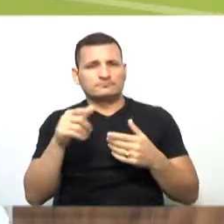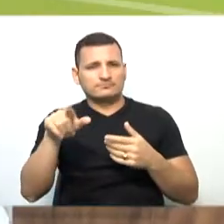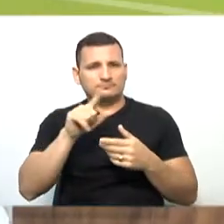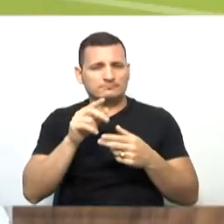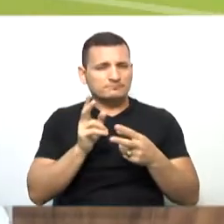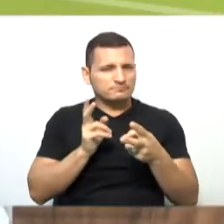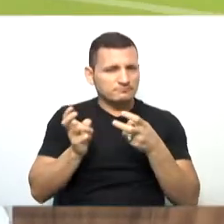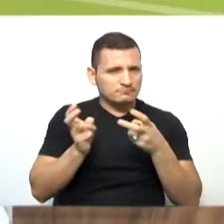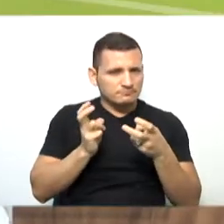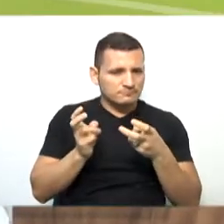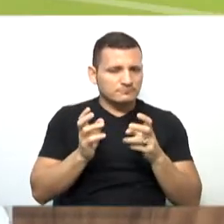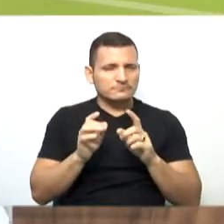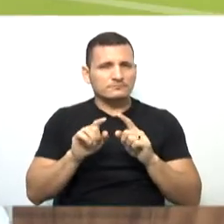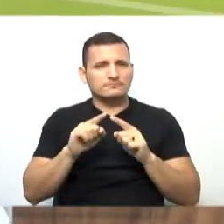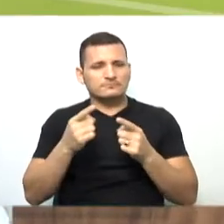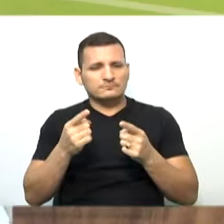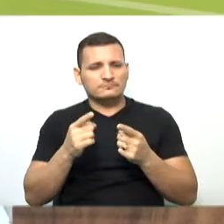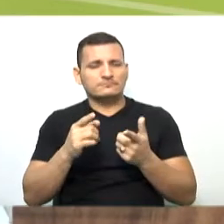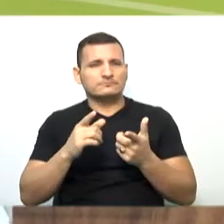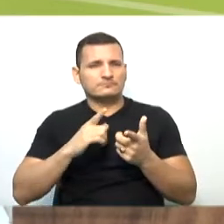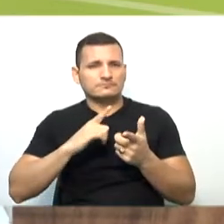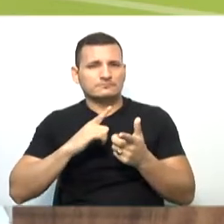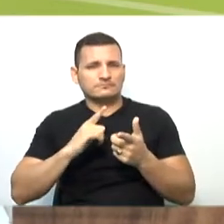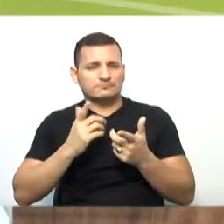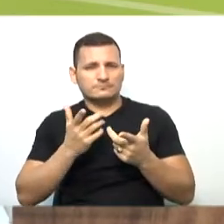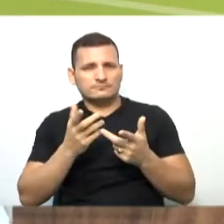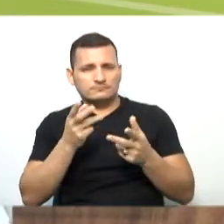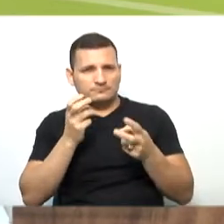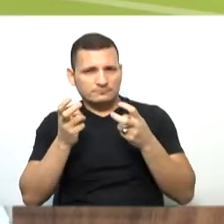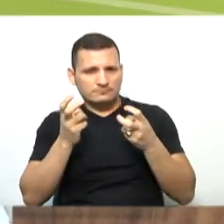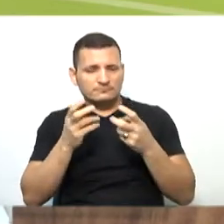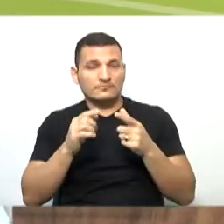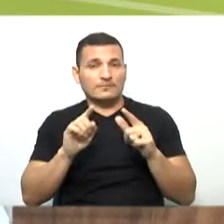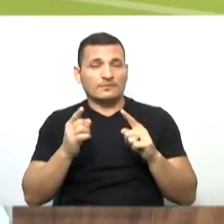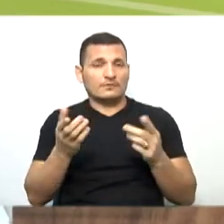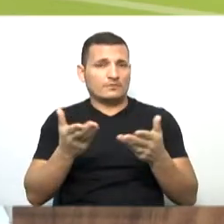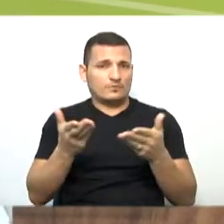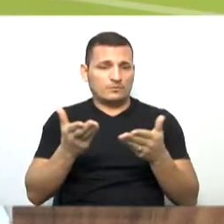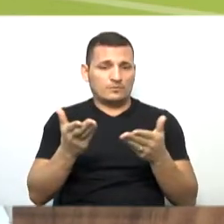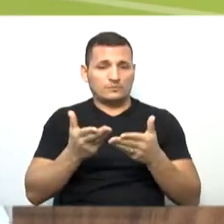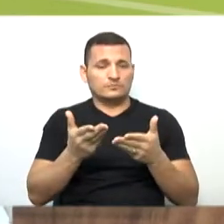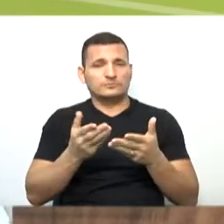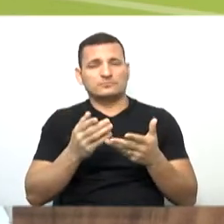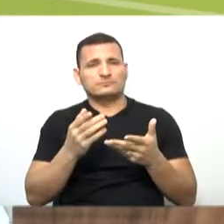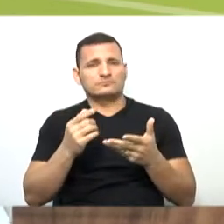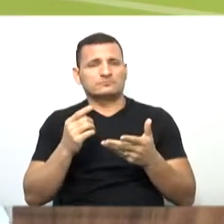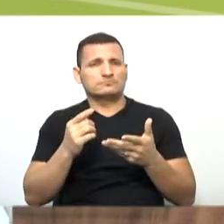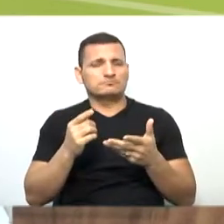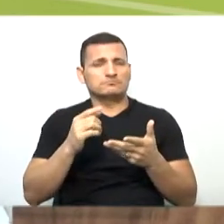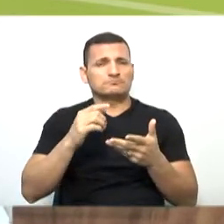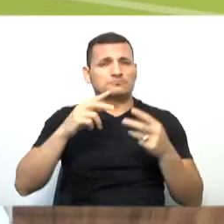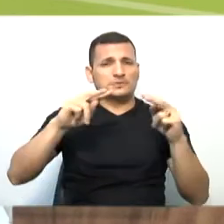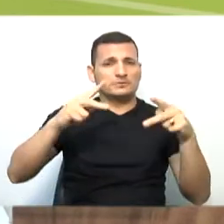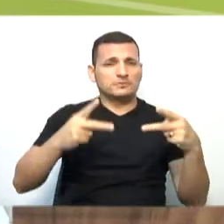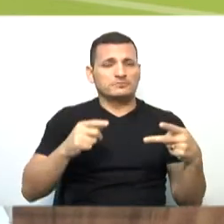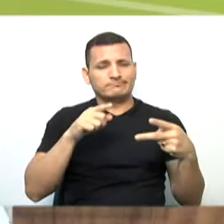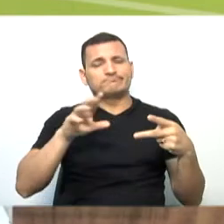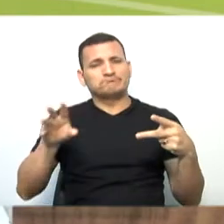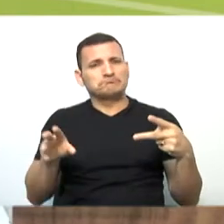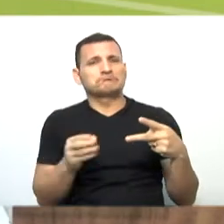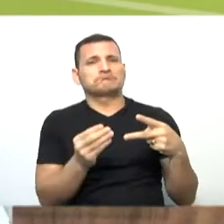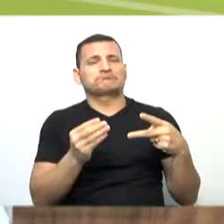percebem, mas fica um pouco imperceptível, mas hoje em dia é muito difícil uma página não usar